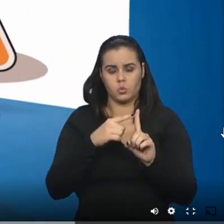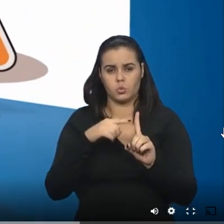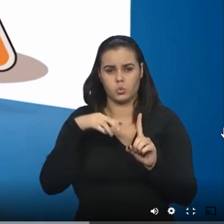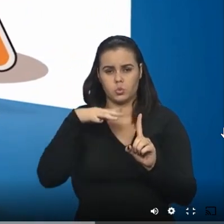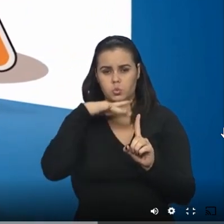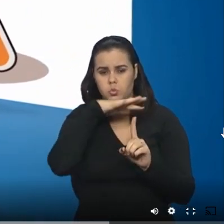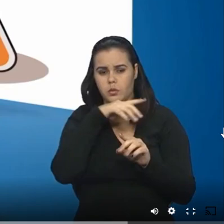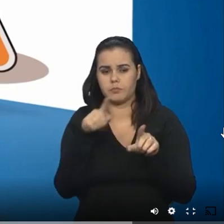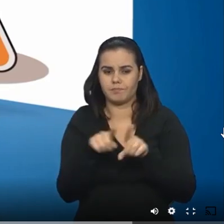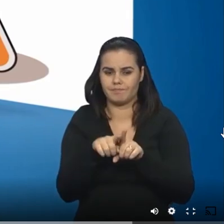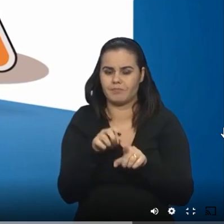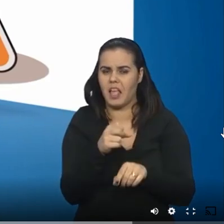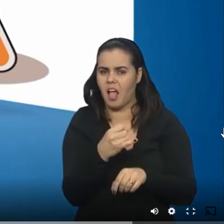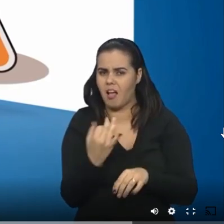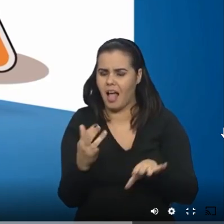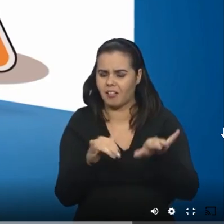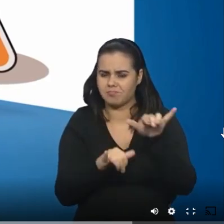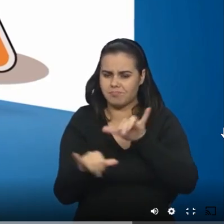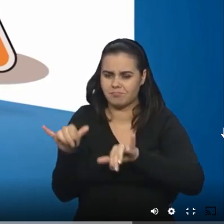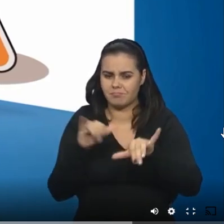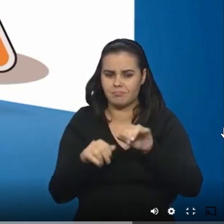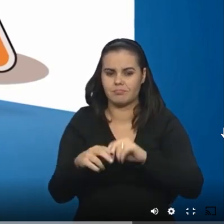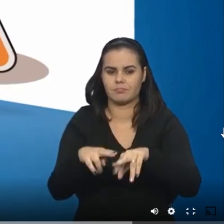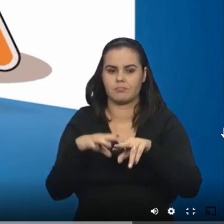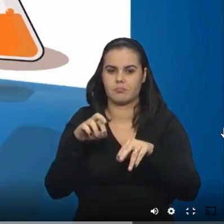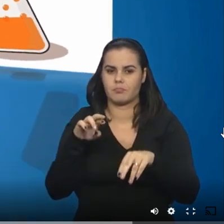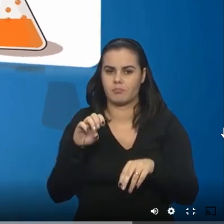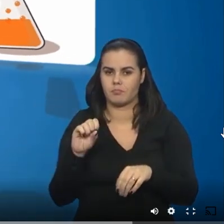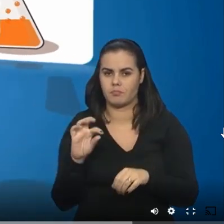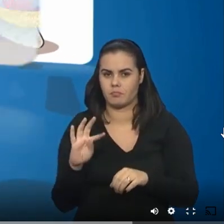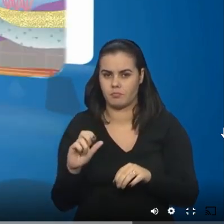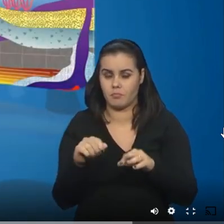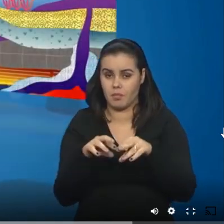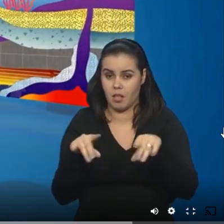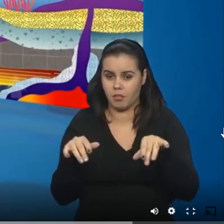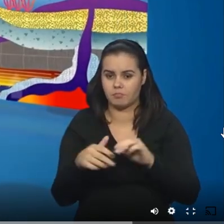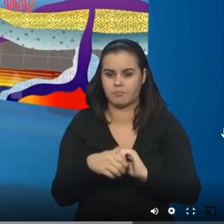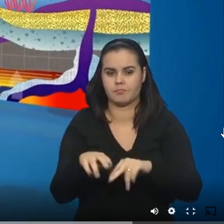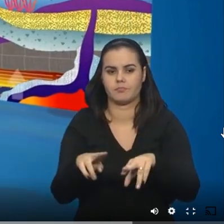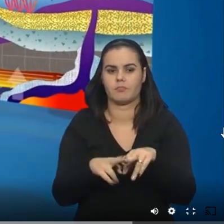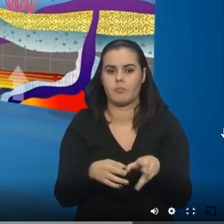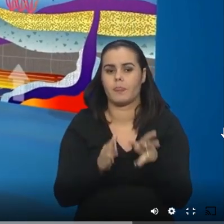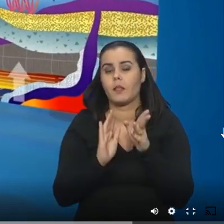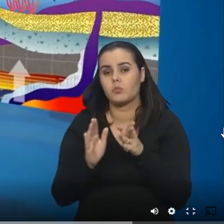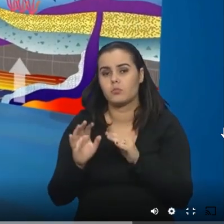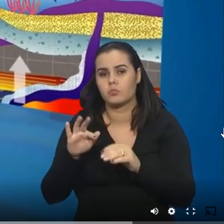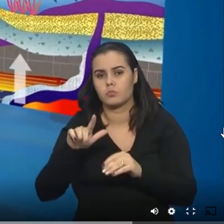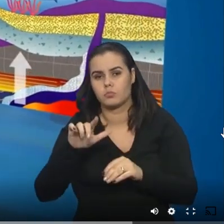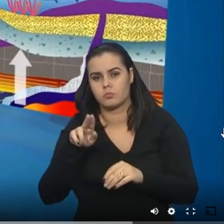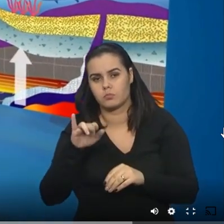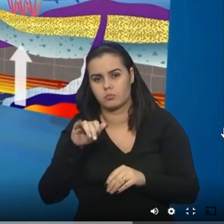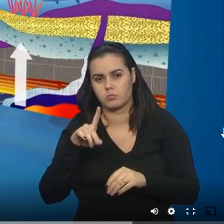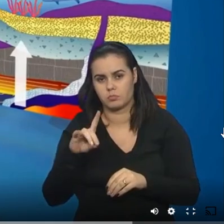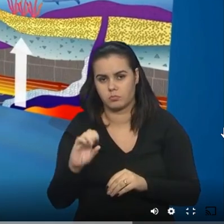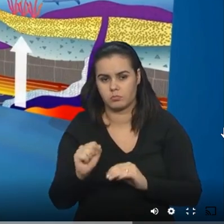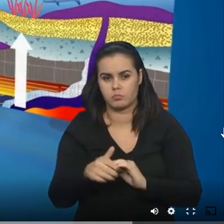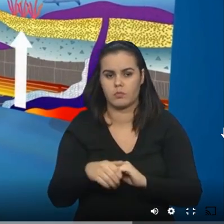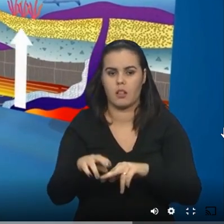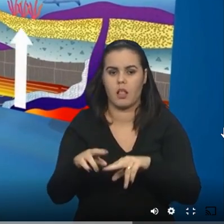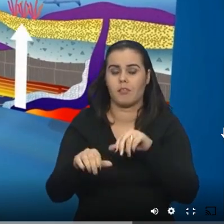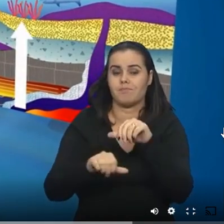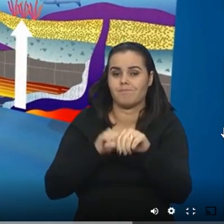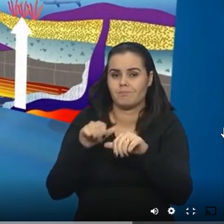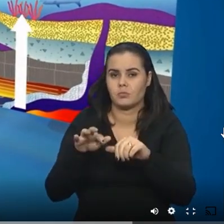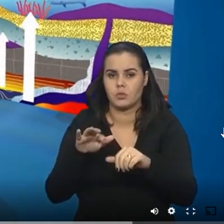de inúmeros elementos, pela crosta terrestre. Nesse processo, os fluidos ascendentes migram entre falhas